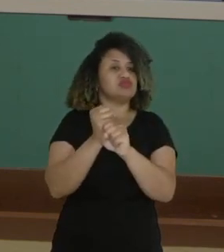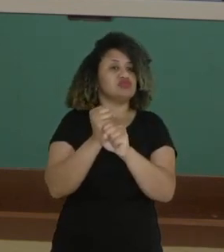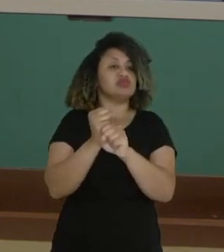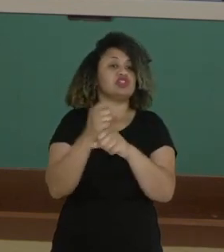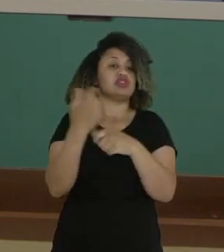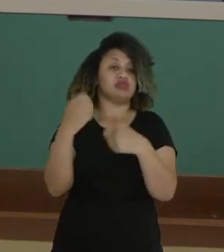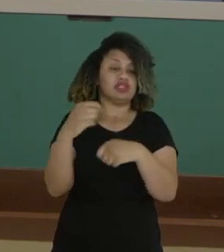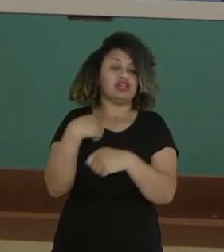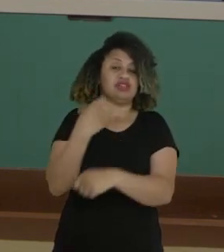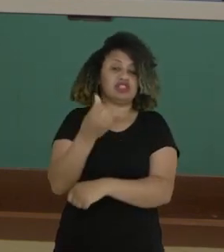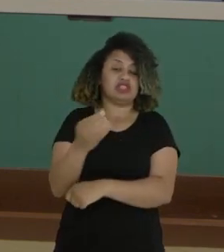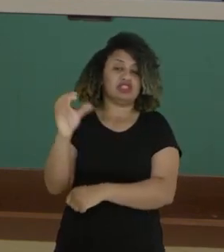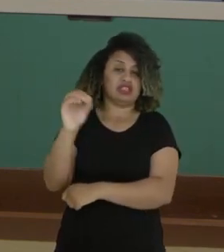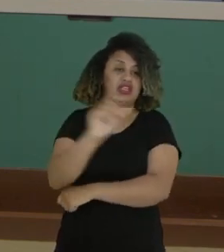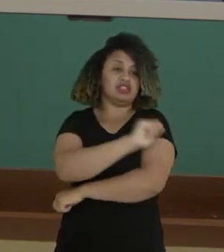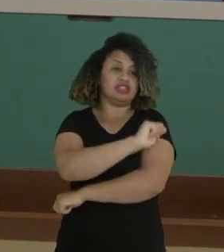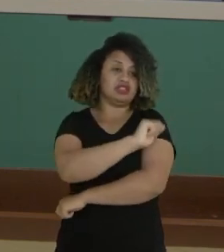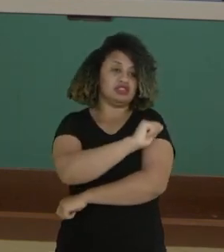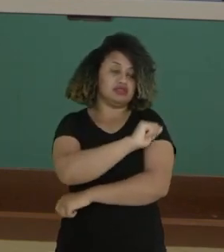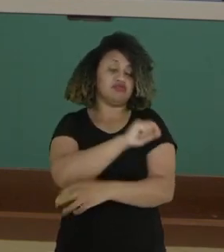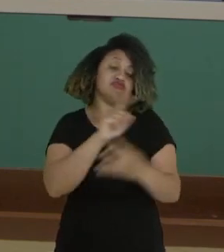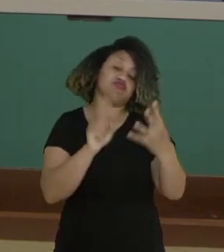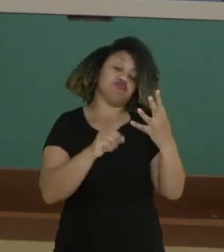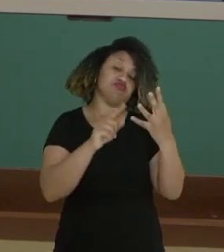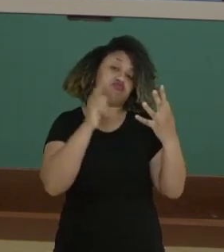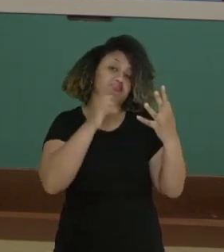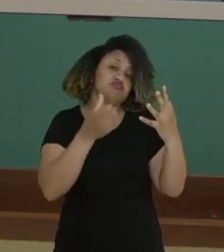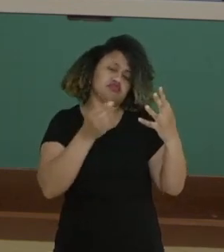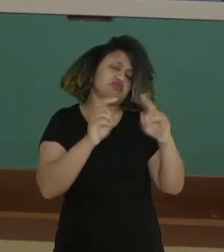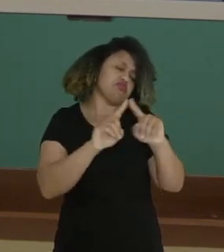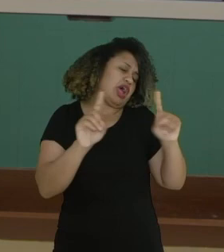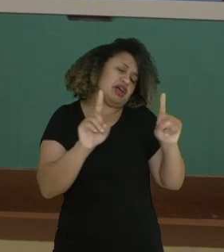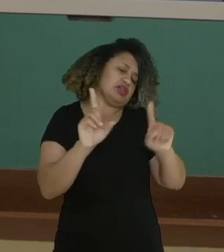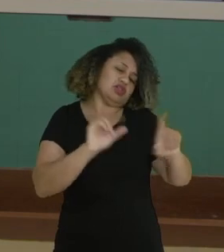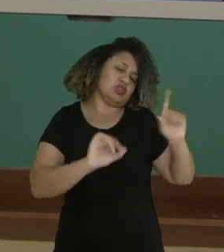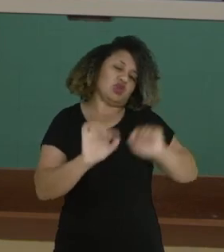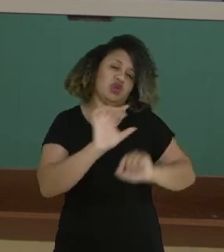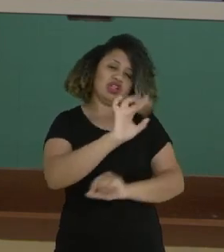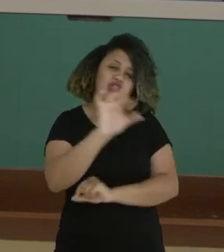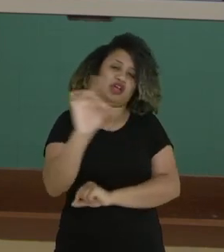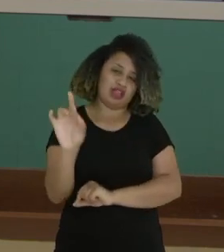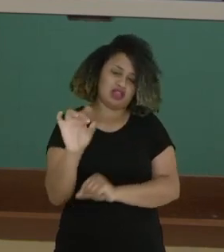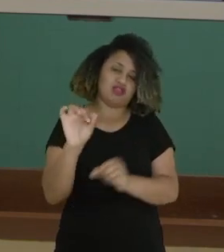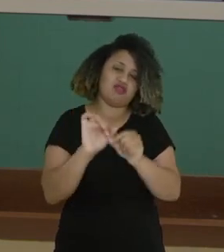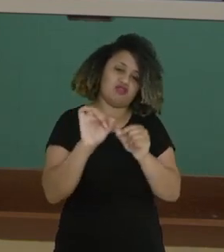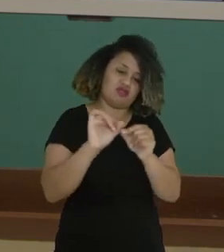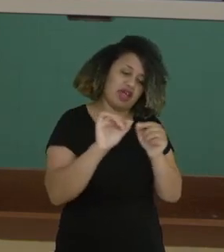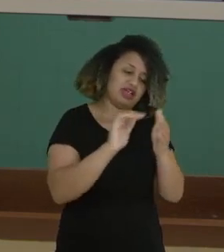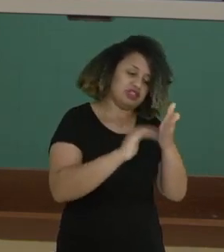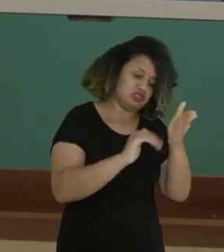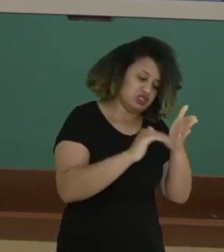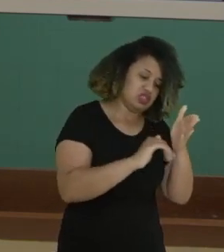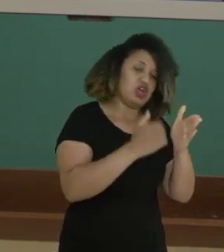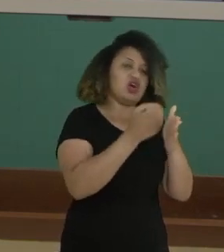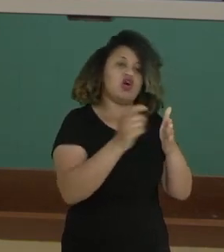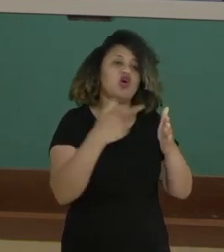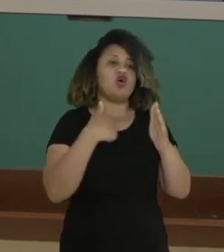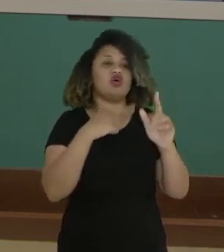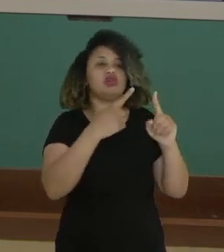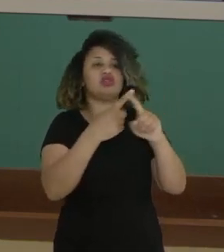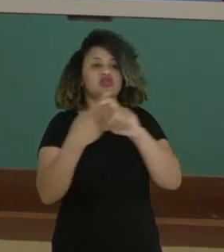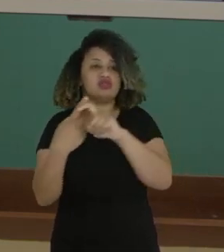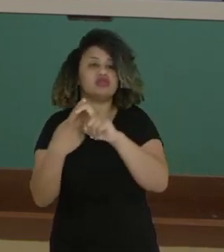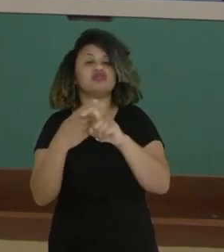que fechar os 60. Esse aqui daria 6. Mas aí é opcional, né? Faz uma conta de menos ou faz essa multiplicação. Então tá aqui o